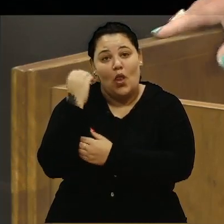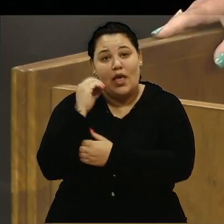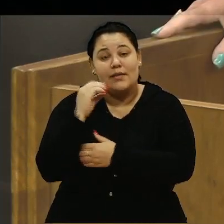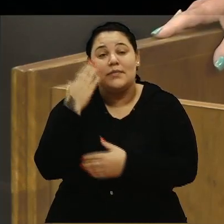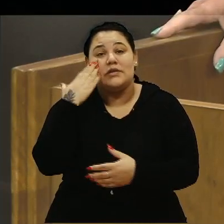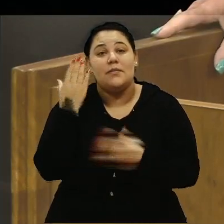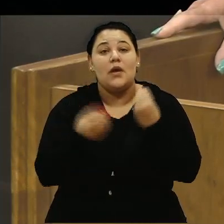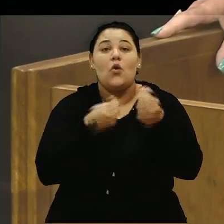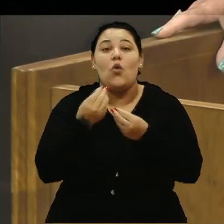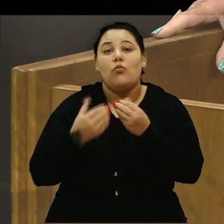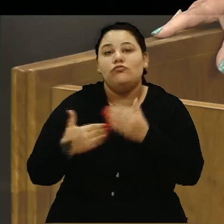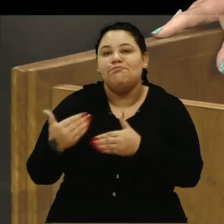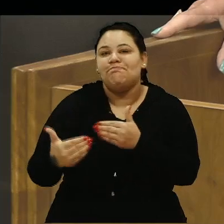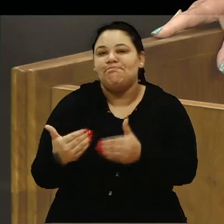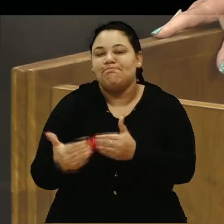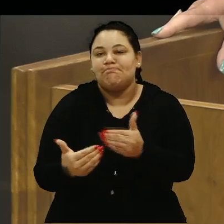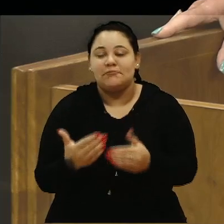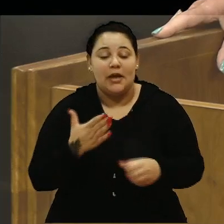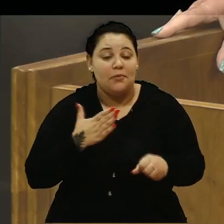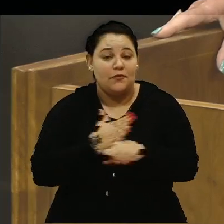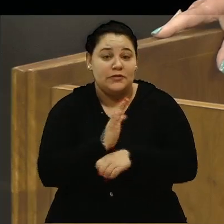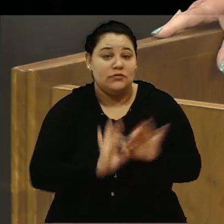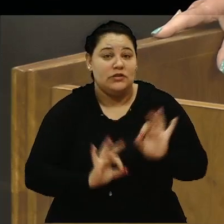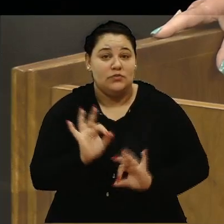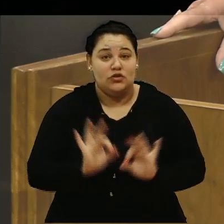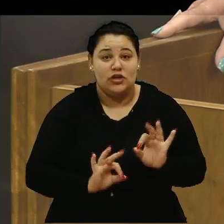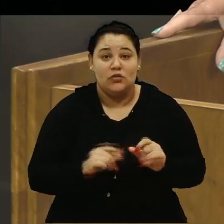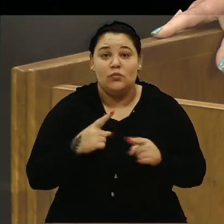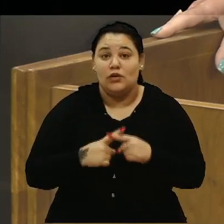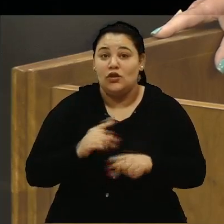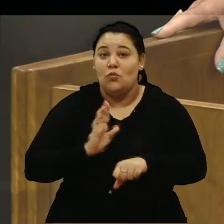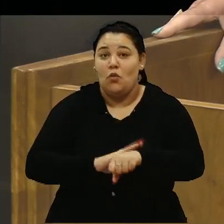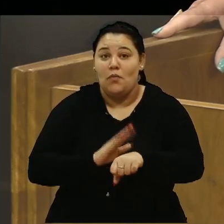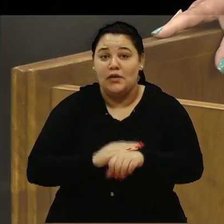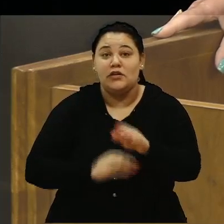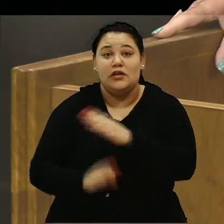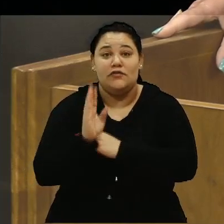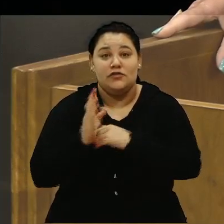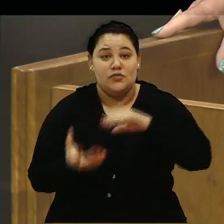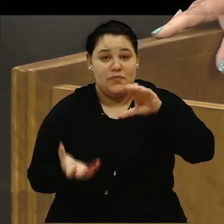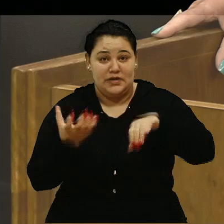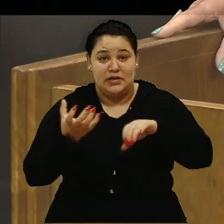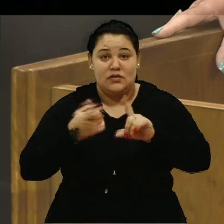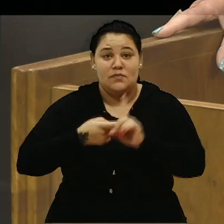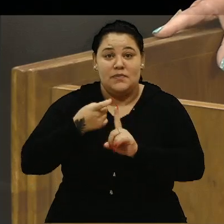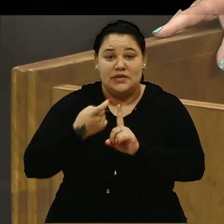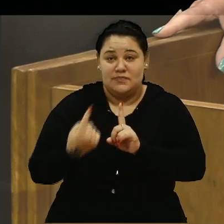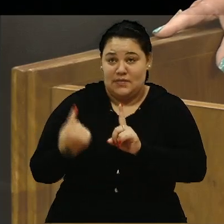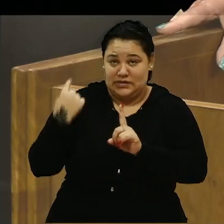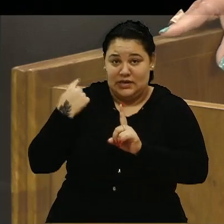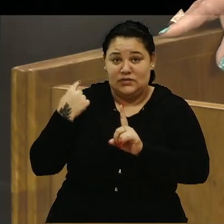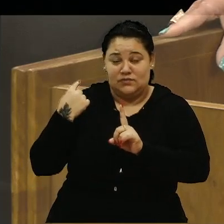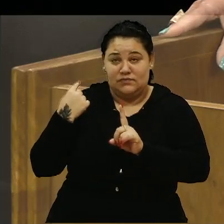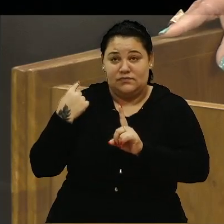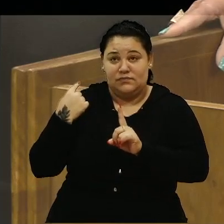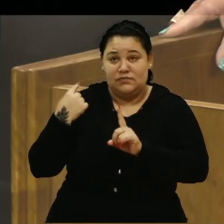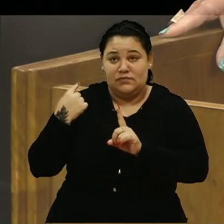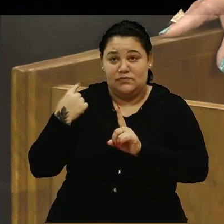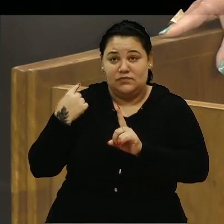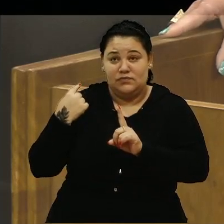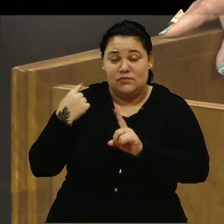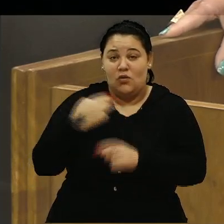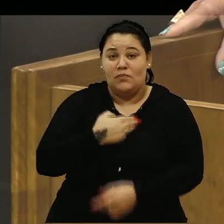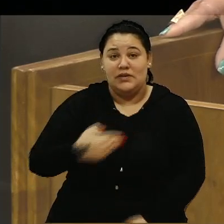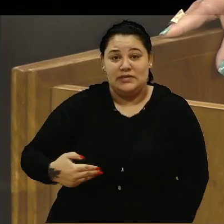como está o andamento da aprovação do projeto. Porque quando eu estive em Brasília o mês passado, o Ministério das